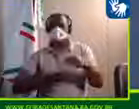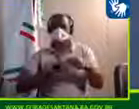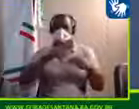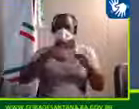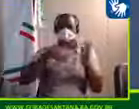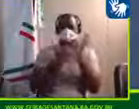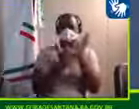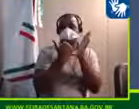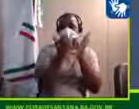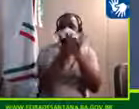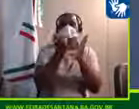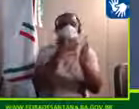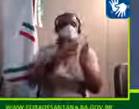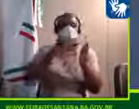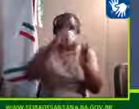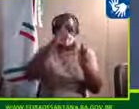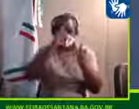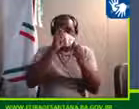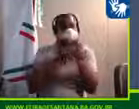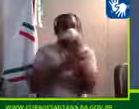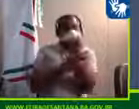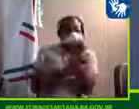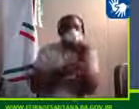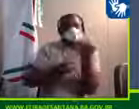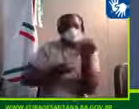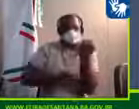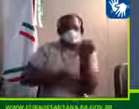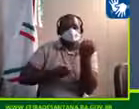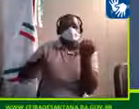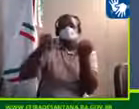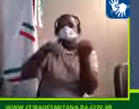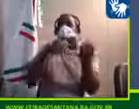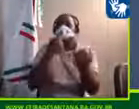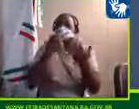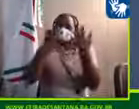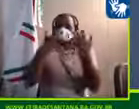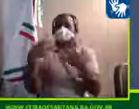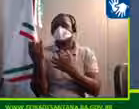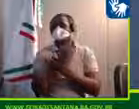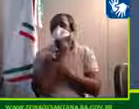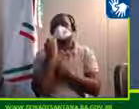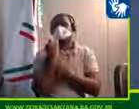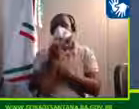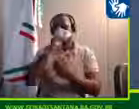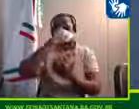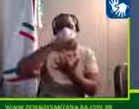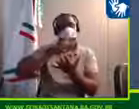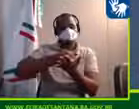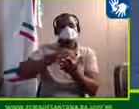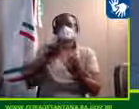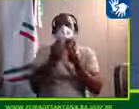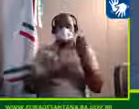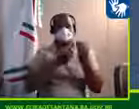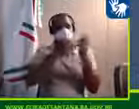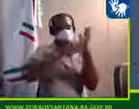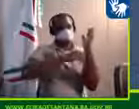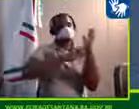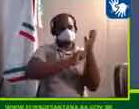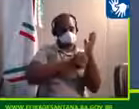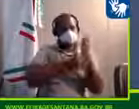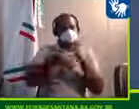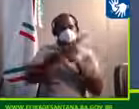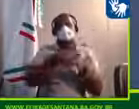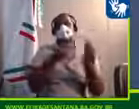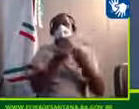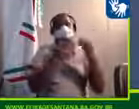a segurança médica, que seria e foi aquele ponto mais importante que nós decidimos pela restrição do funcionamento a